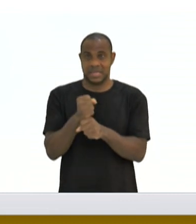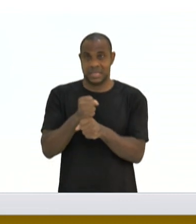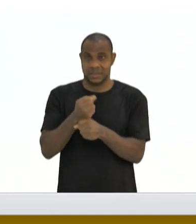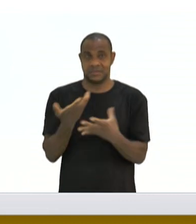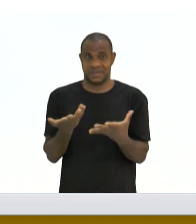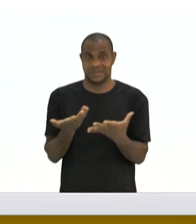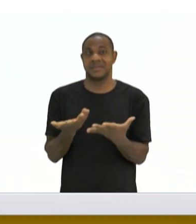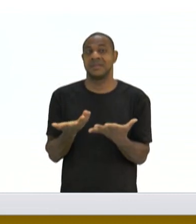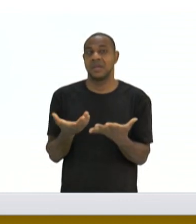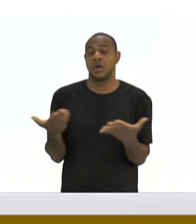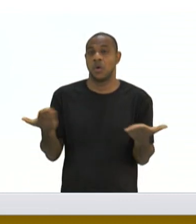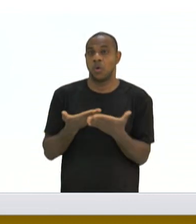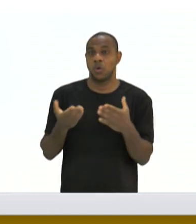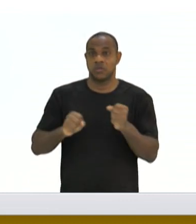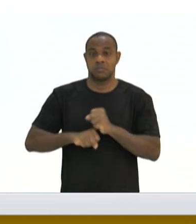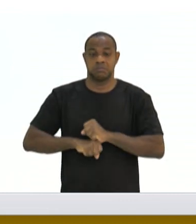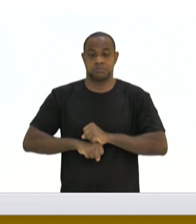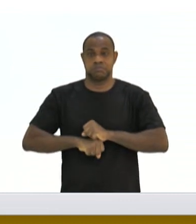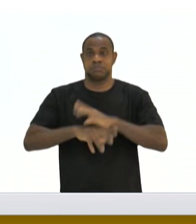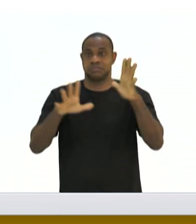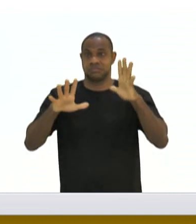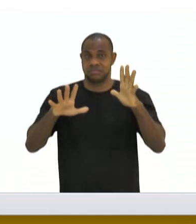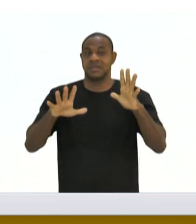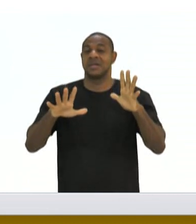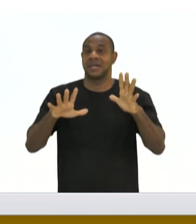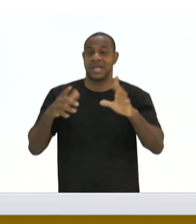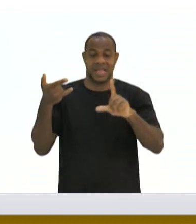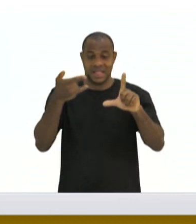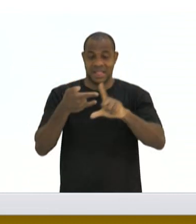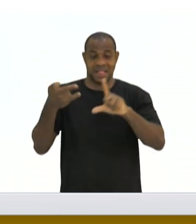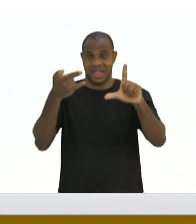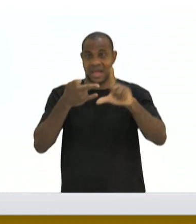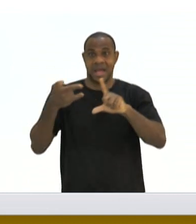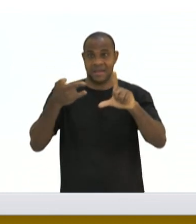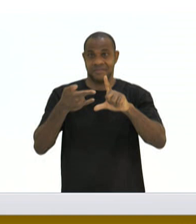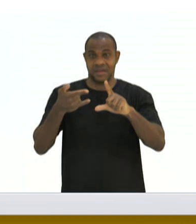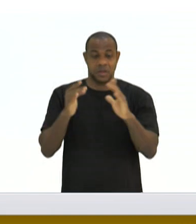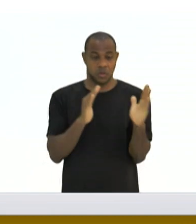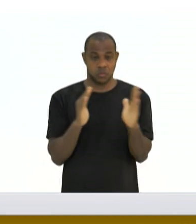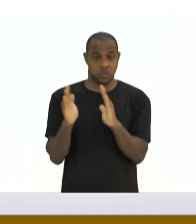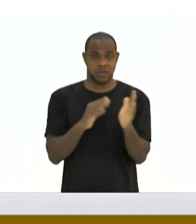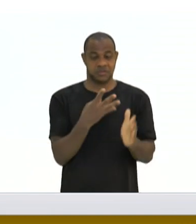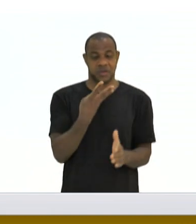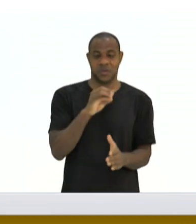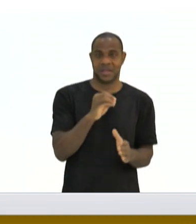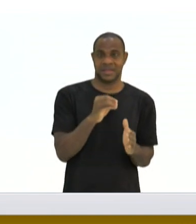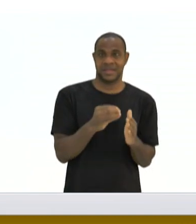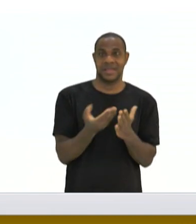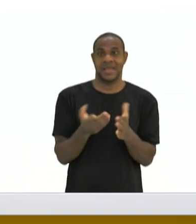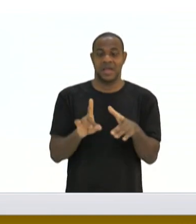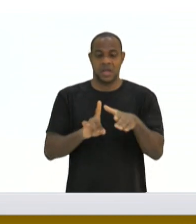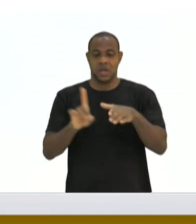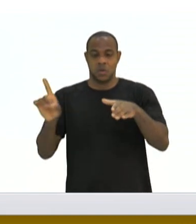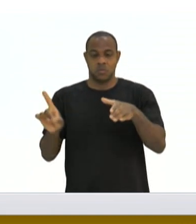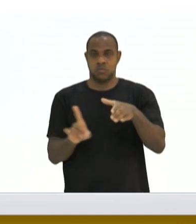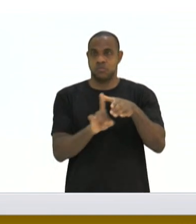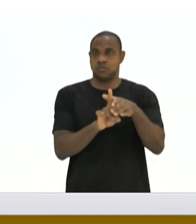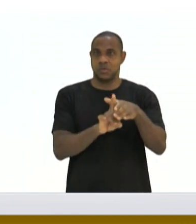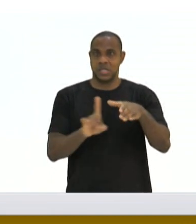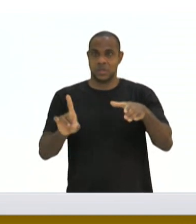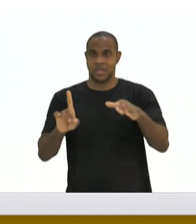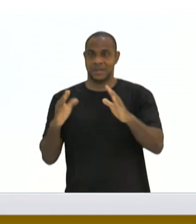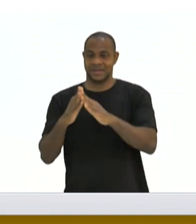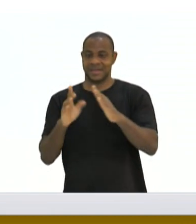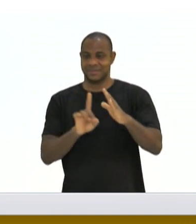a hoje populares cima Live durante a quarentena decorrente da pandemia do coronavírus